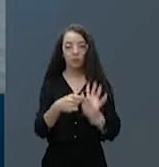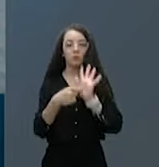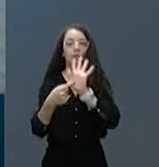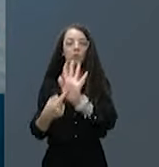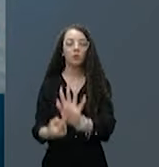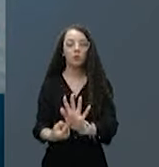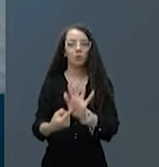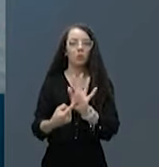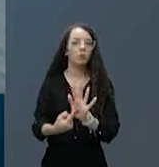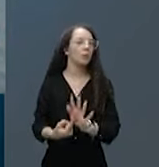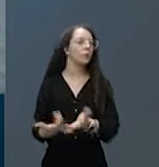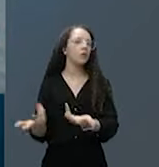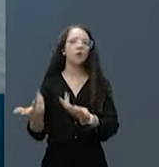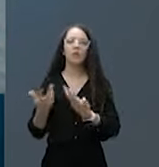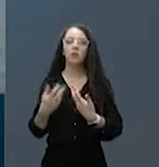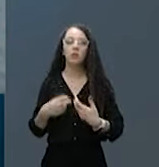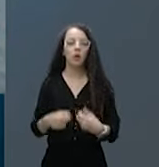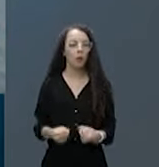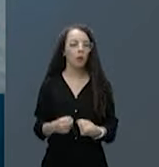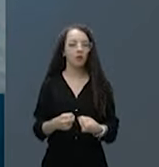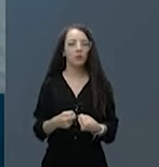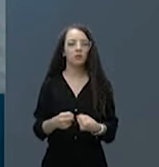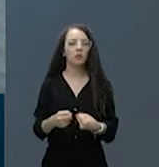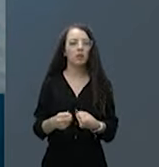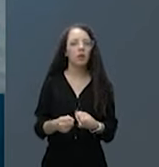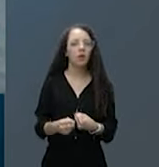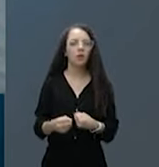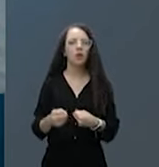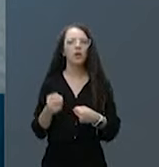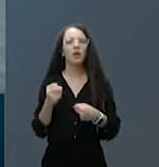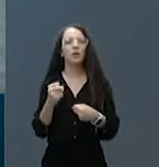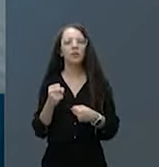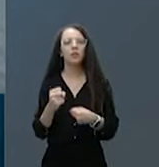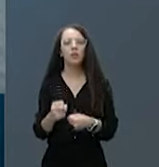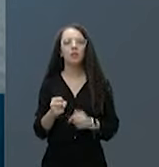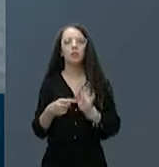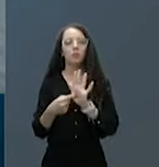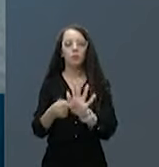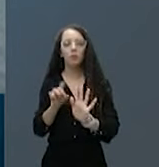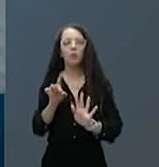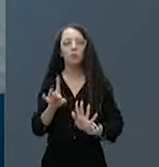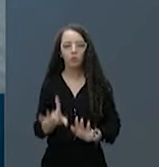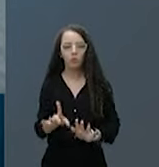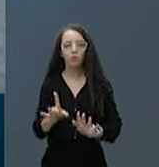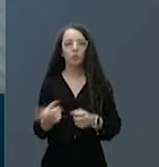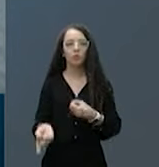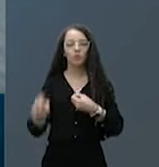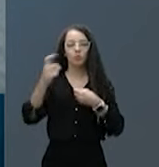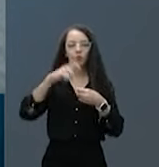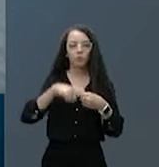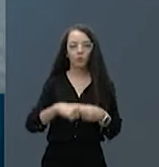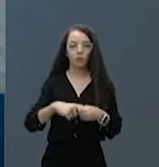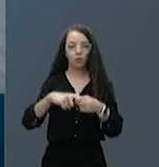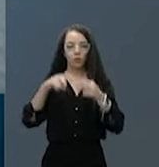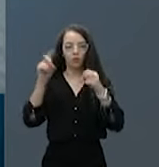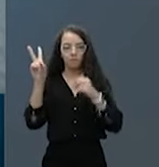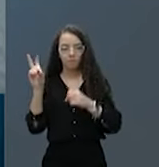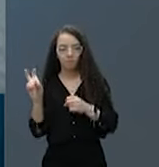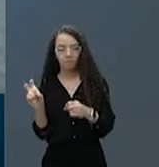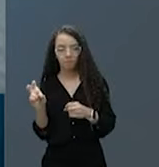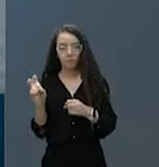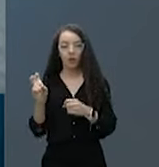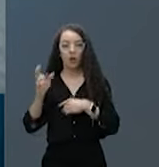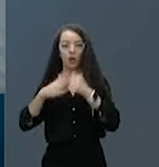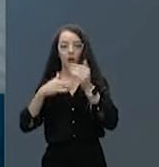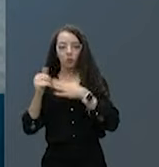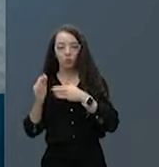das novas disposições da LIA, ressalvando apenas a hipótese de retroação aos, aspas, atos de improbidade